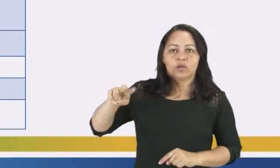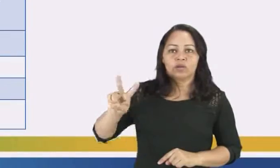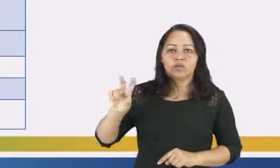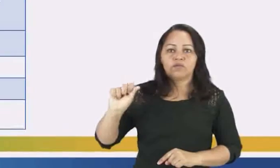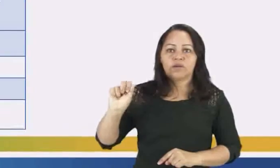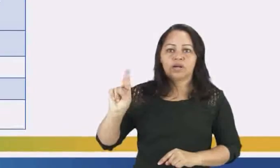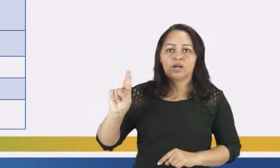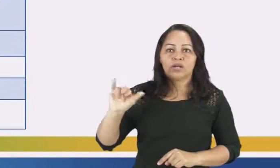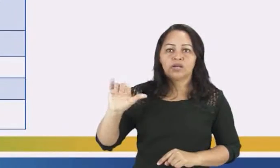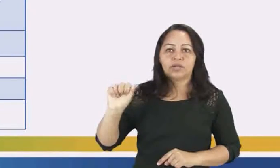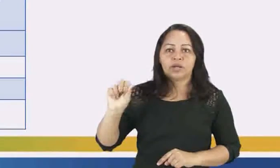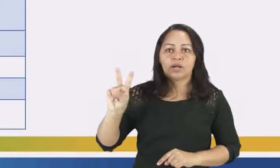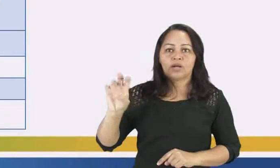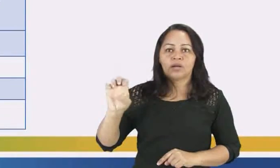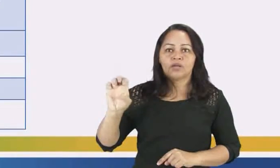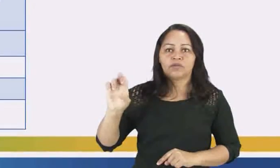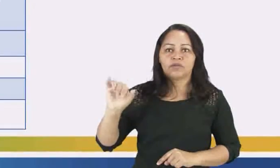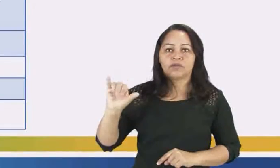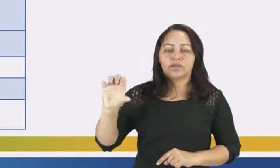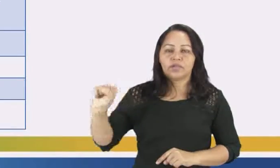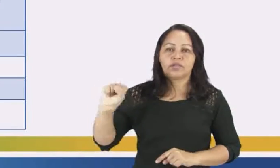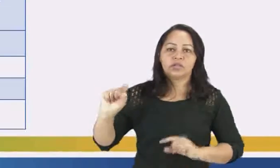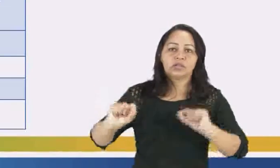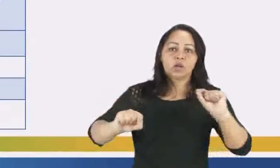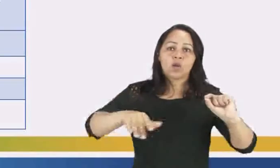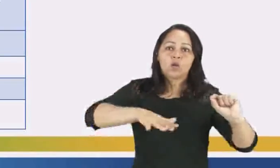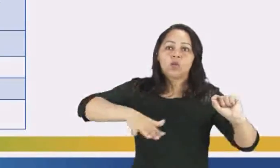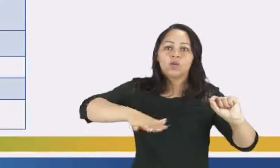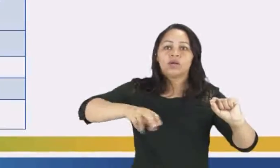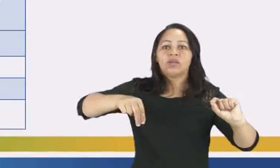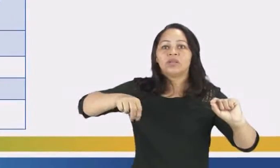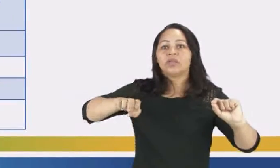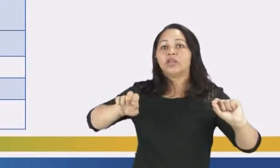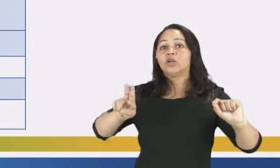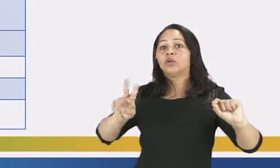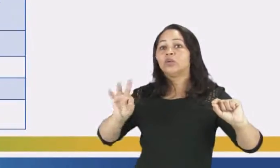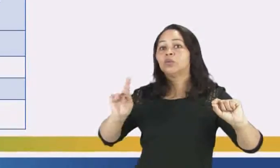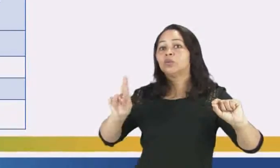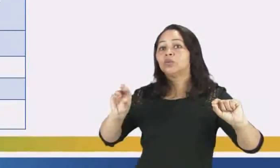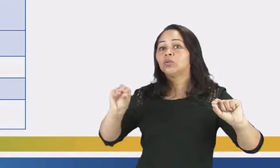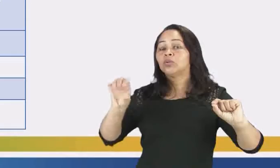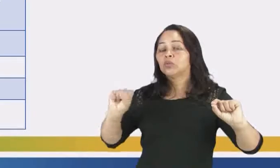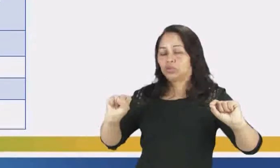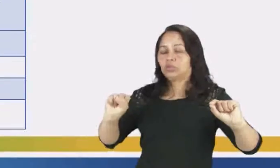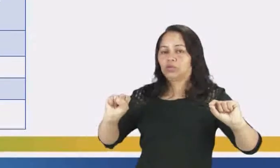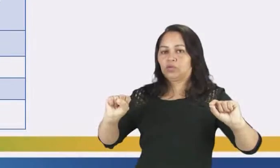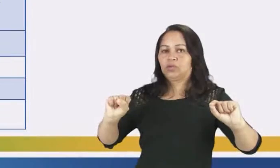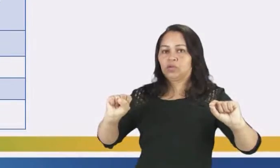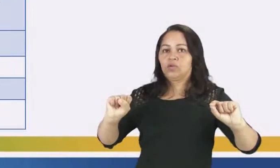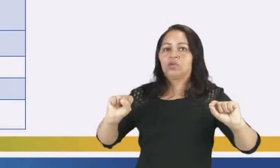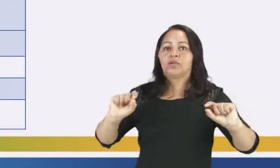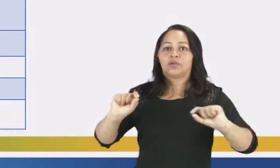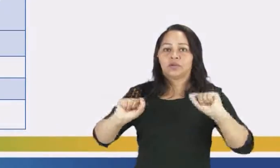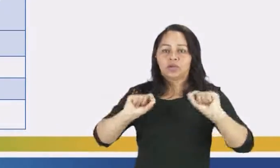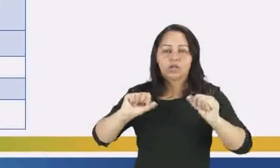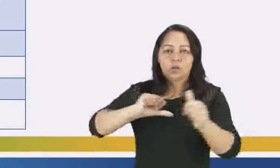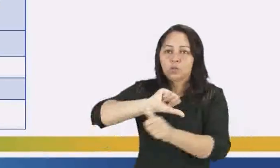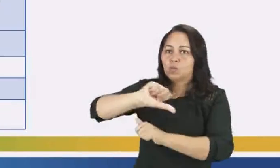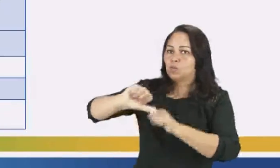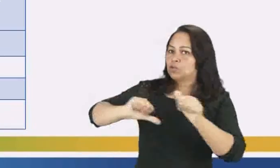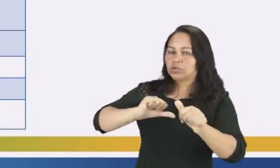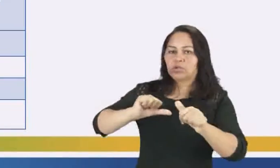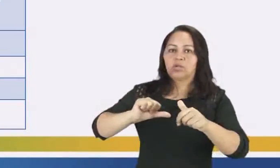tá? Eles não mudam a sua forma, não muda para o plural, tá certo? Essa é a forma dele